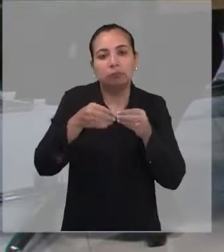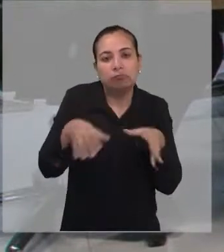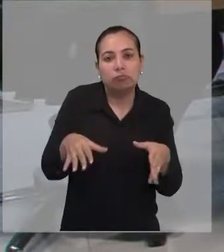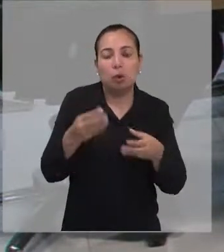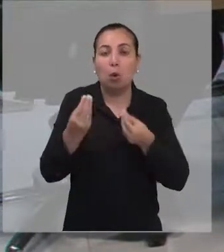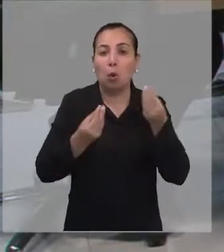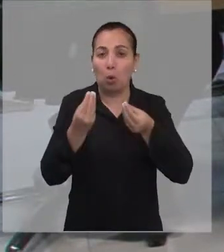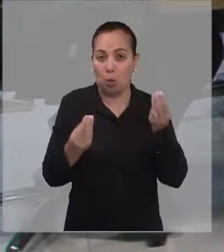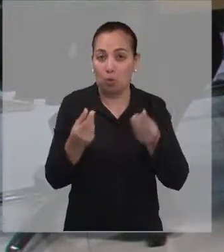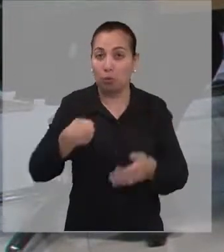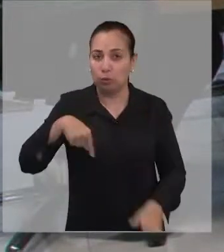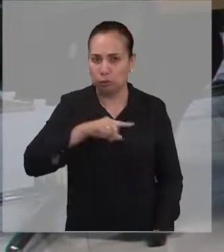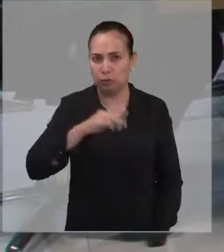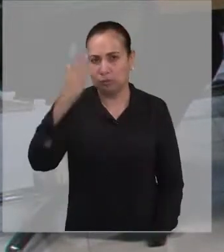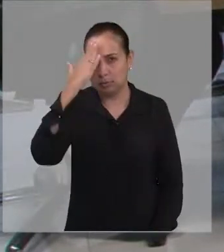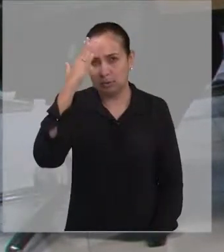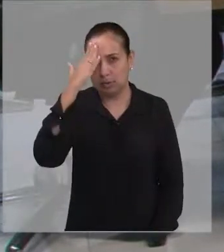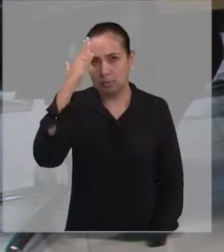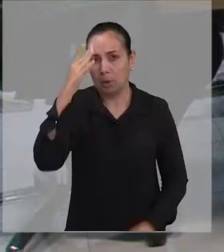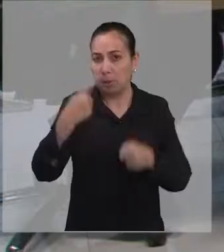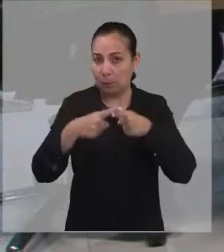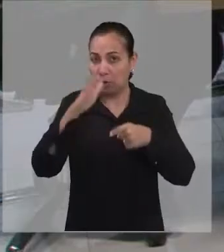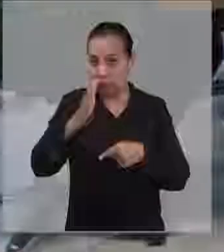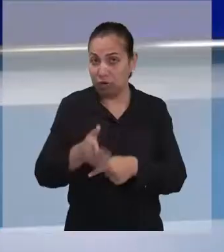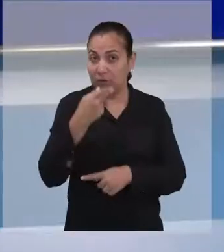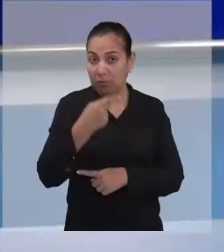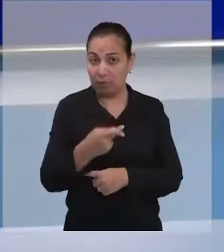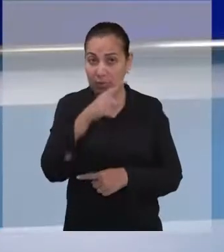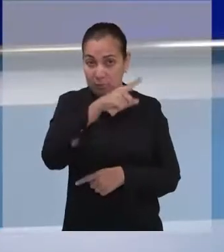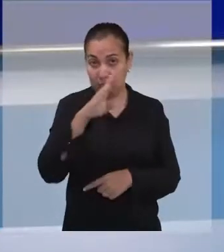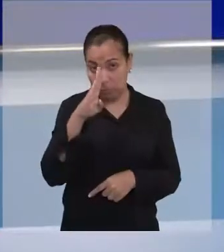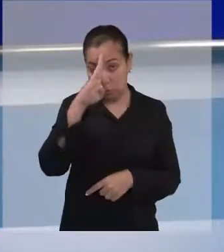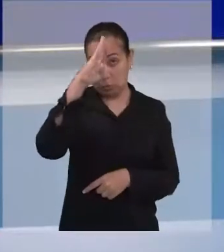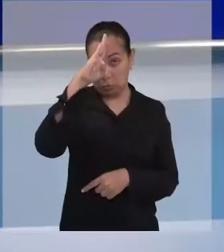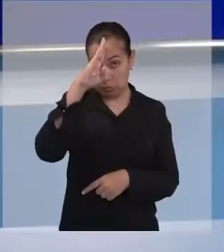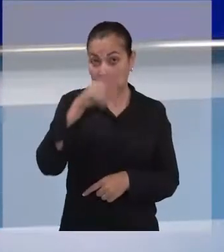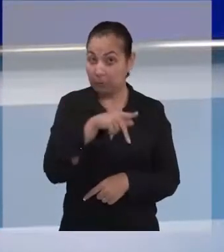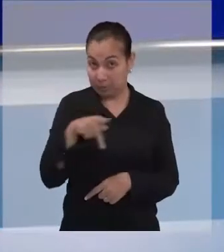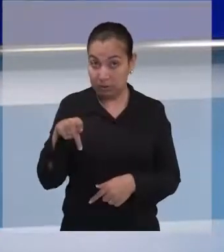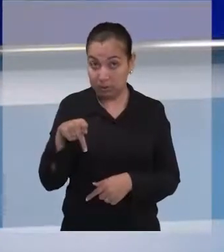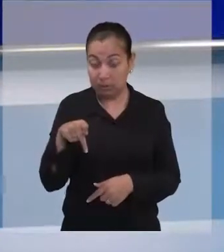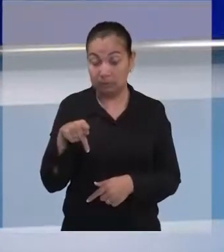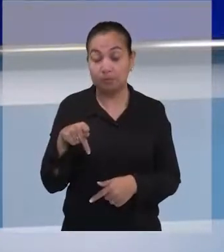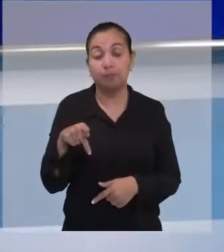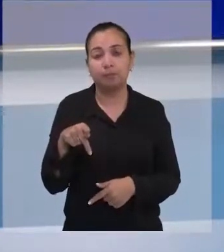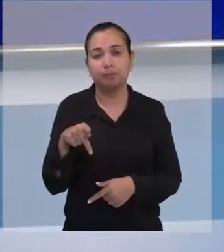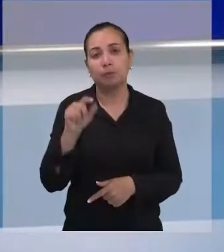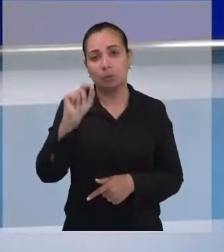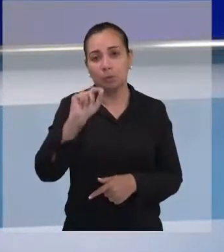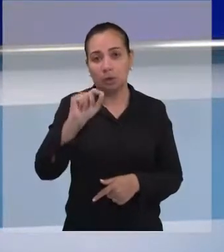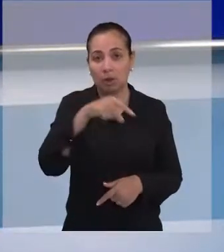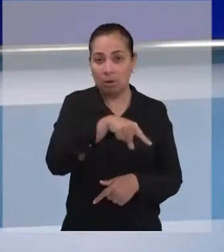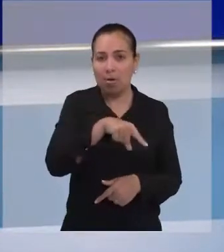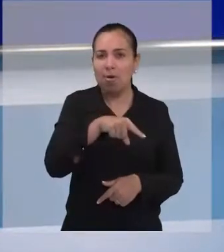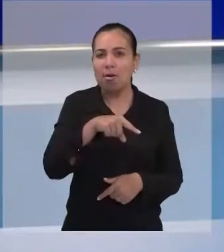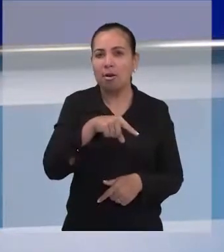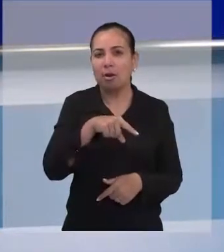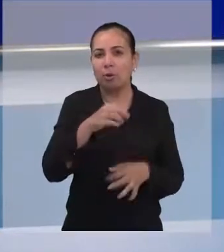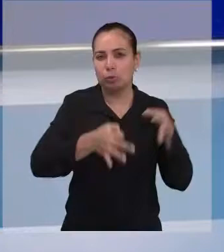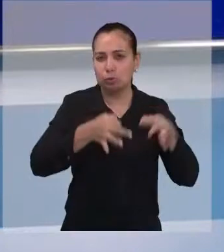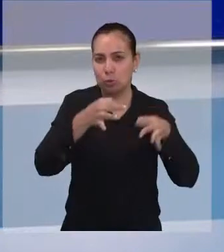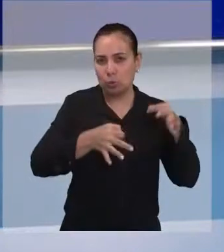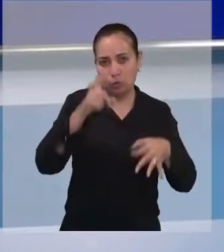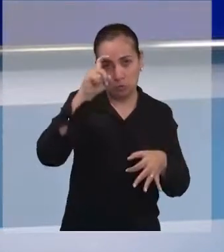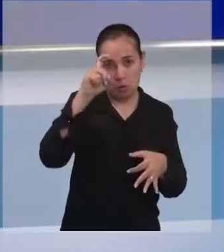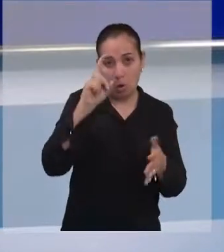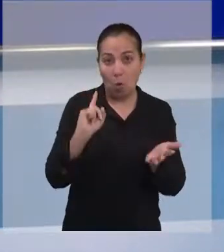nós sabemos, porque foi dito pelo presidente da República, que quando então juiz Sérgio Moro foi convidado para